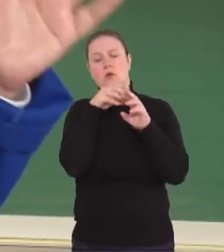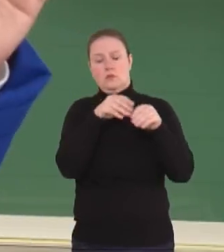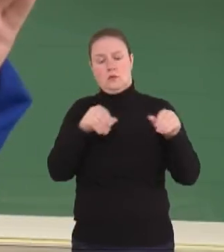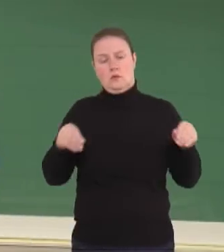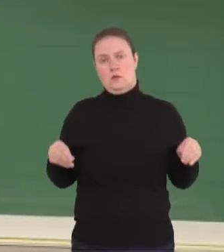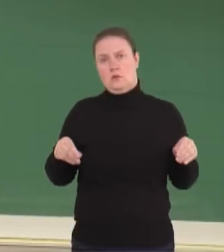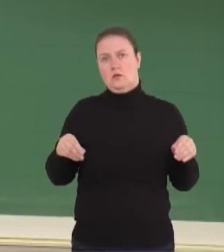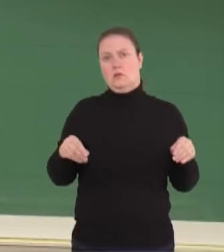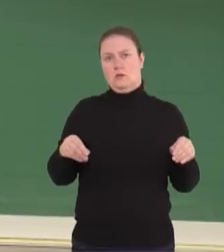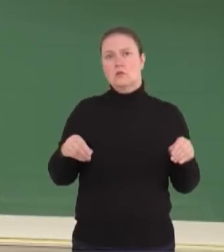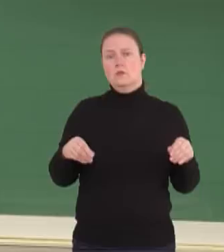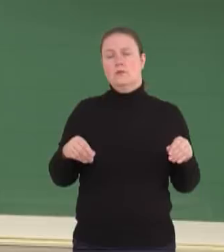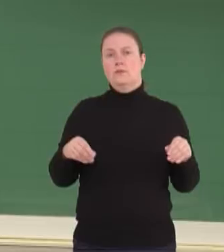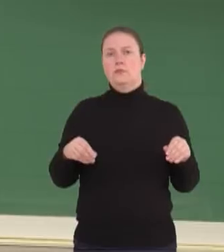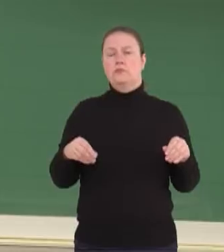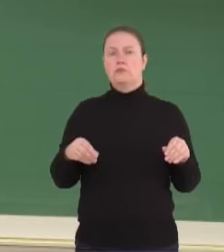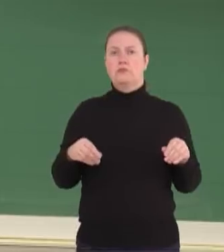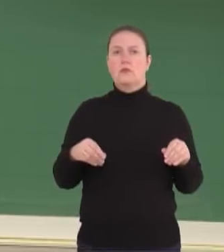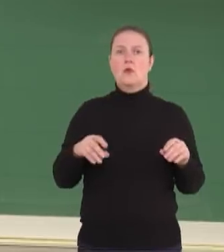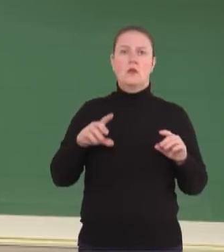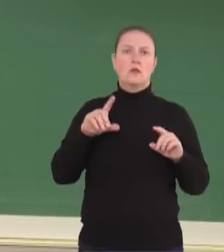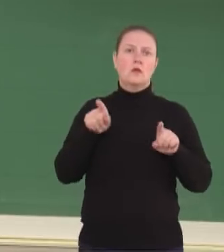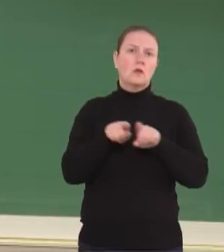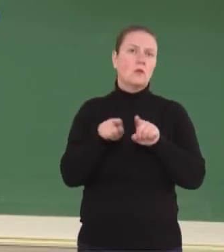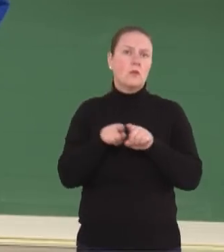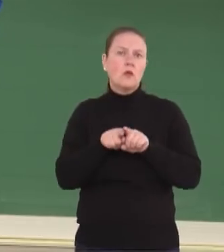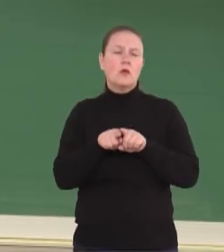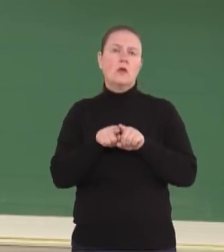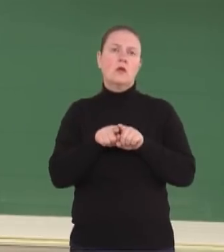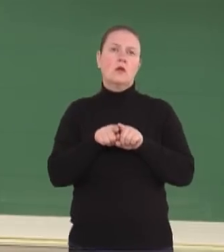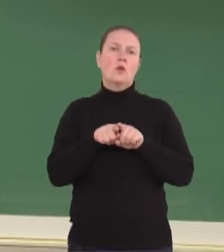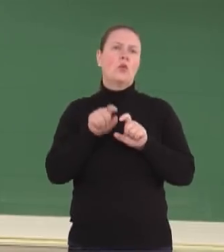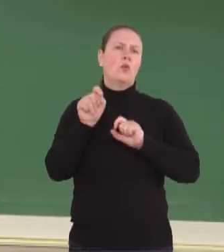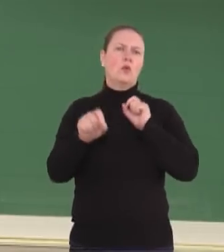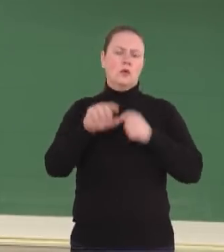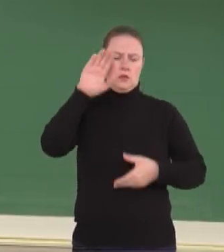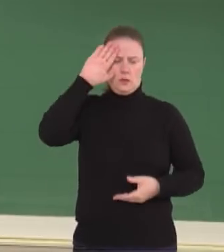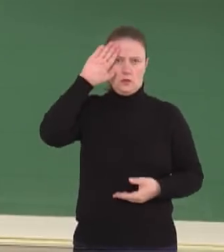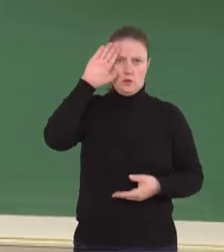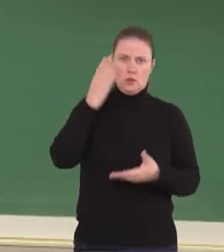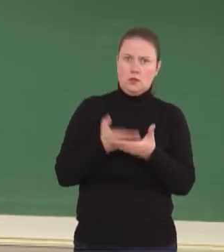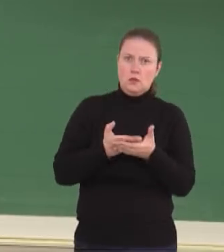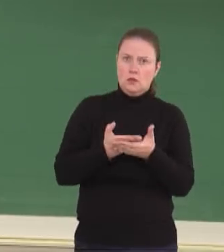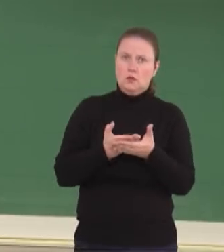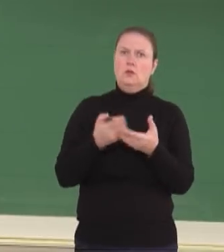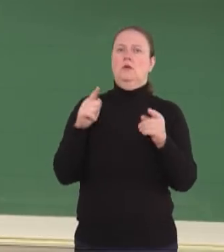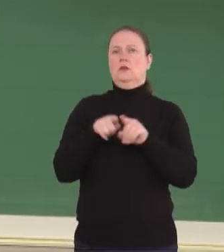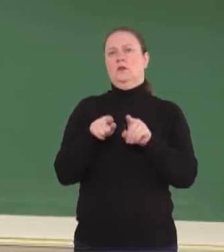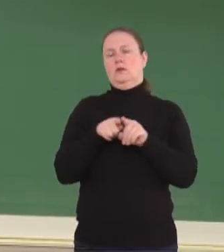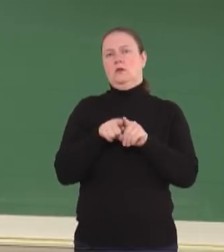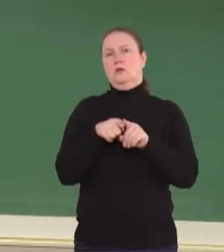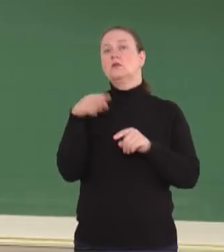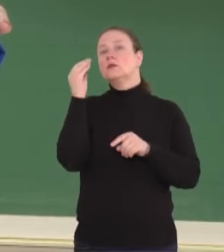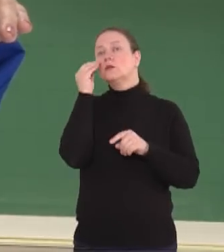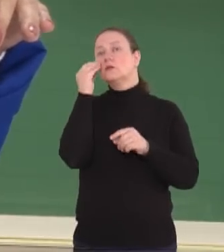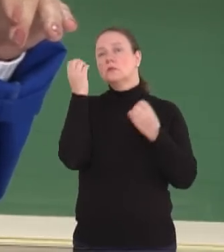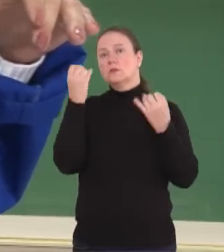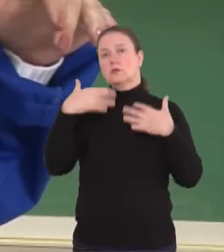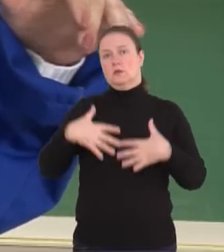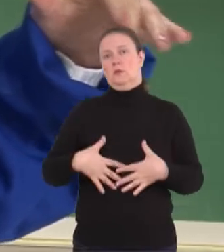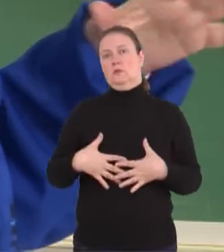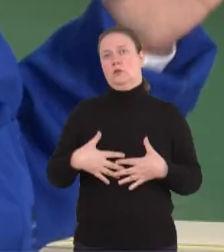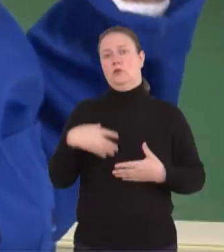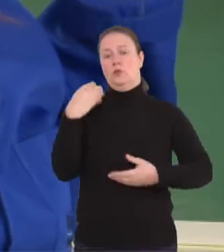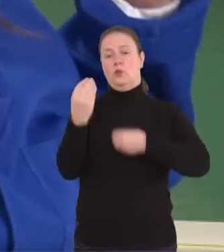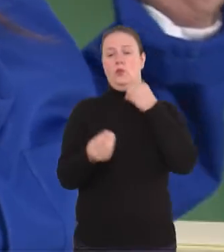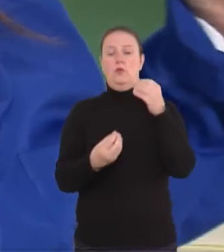entidades, a essas situações aqui de crença deles, né, para tentar explicar a